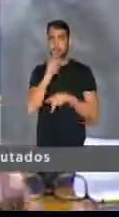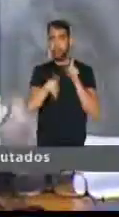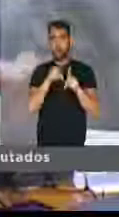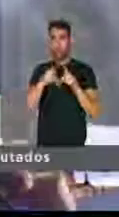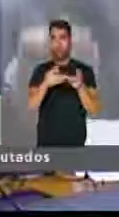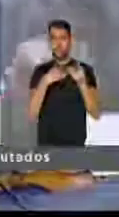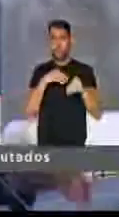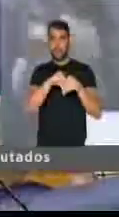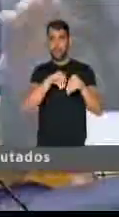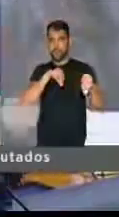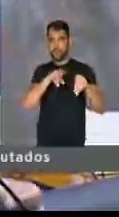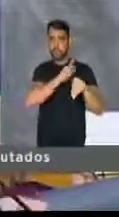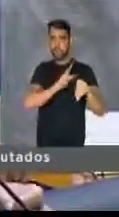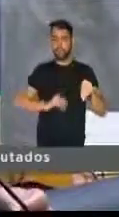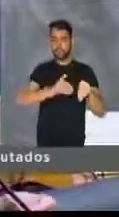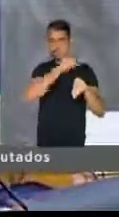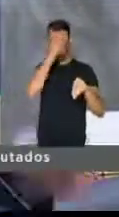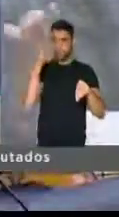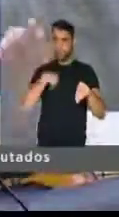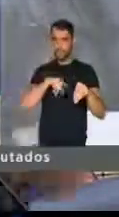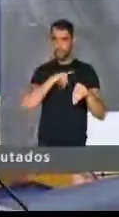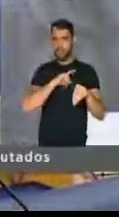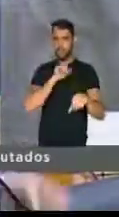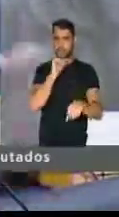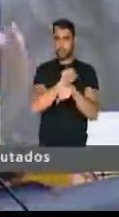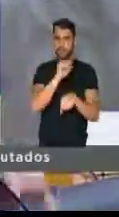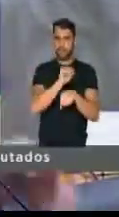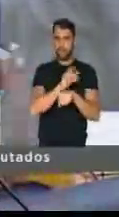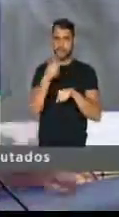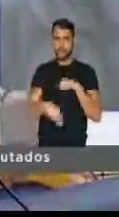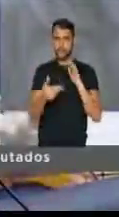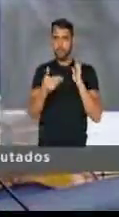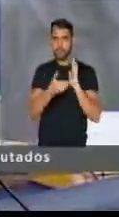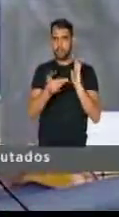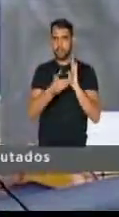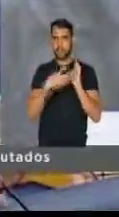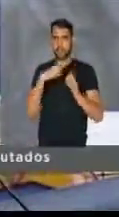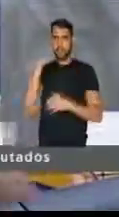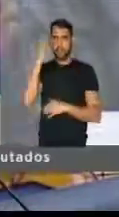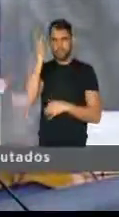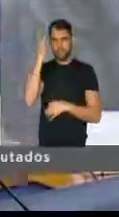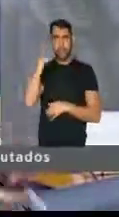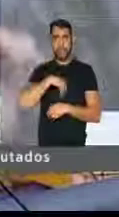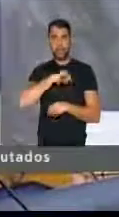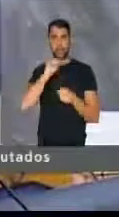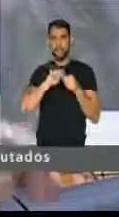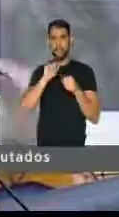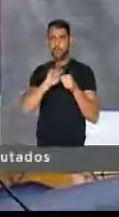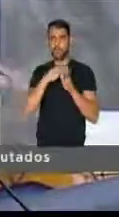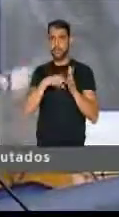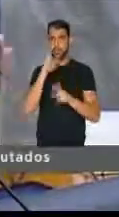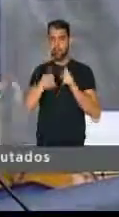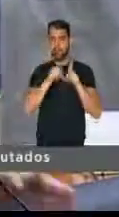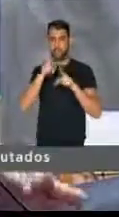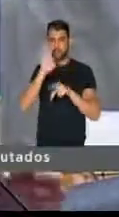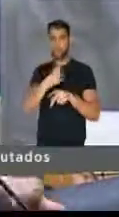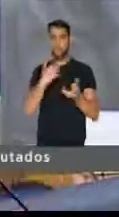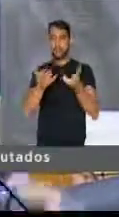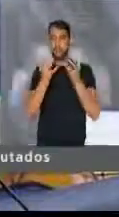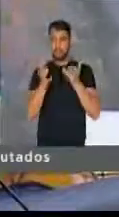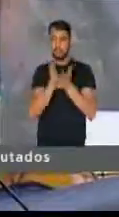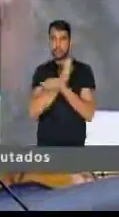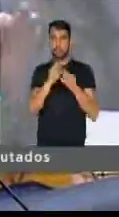povo bobagem. Quer o afastamento de Temer. E eu espero que essa casa aqui amanhã faça o que o povo brasileiro